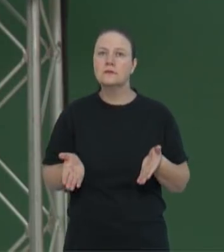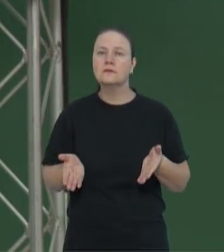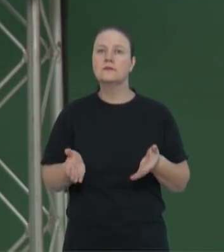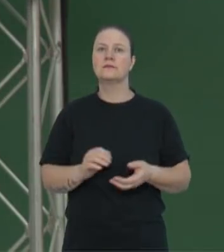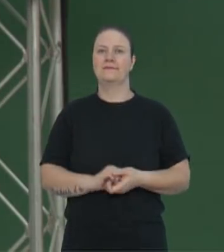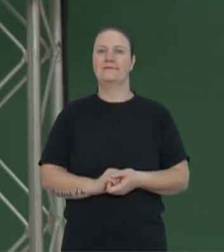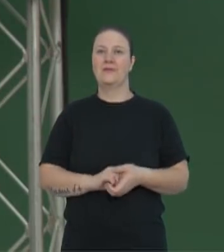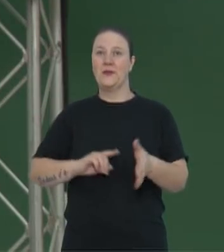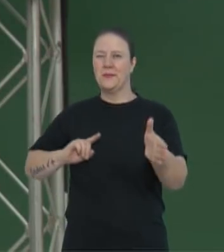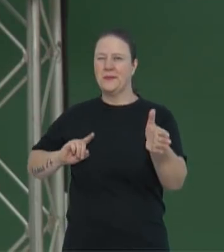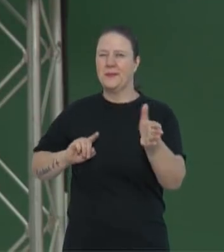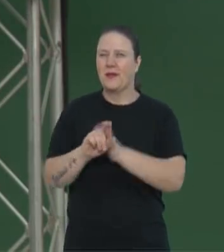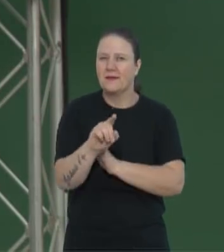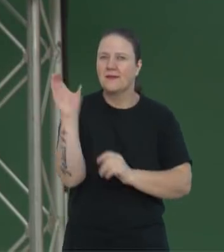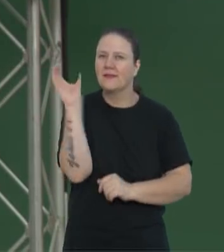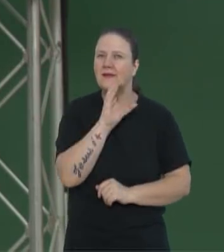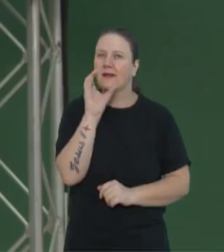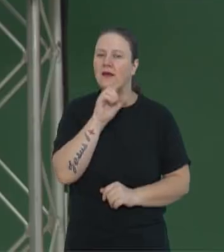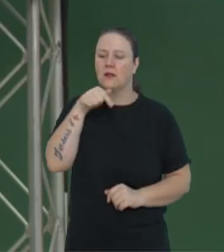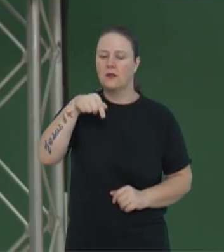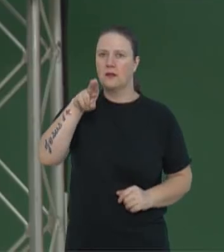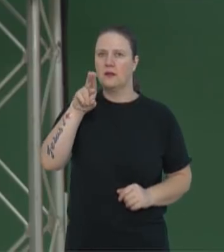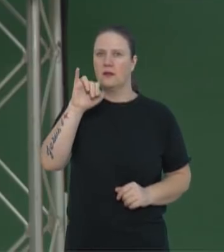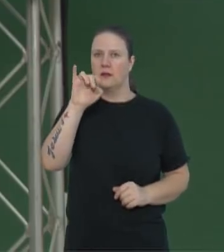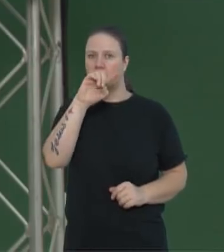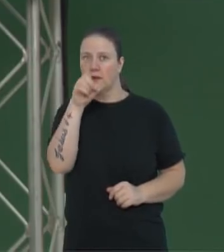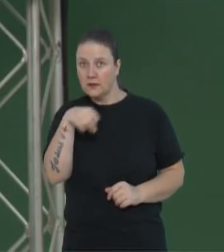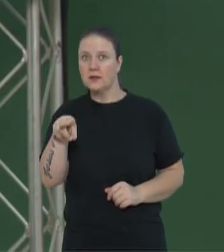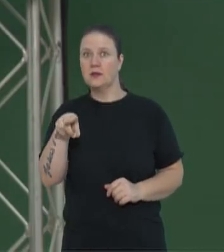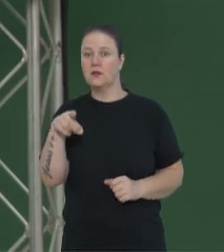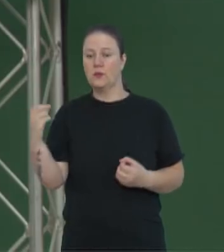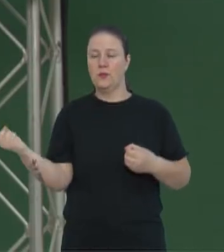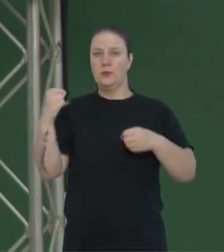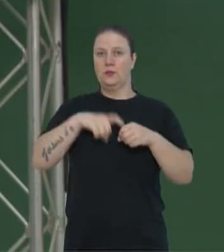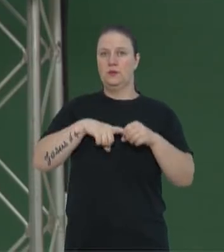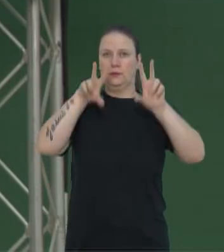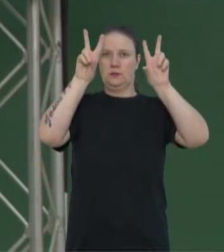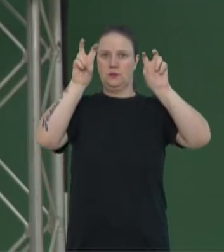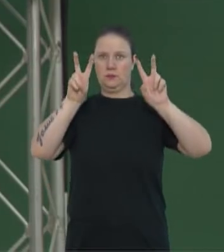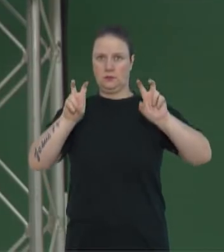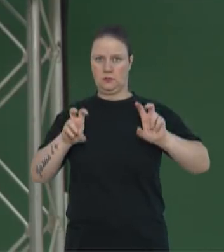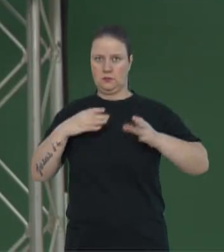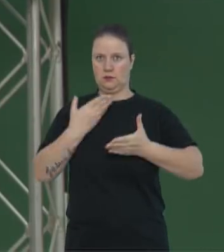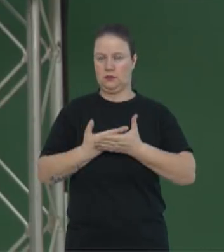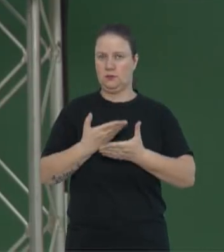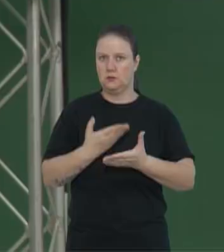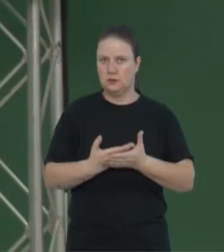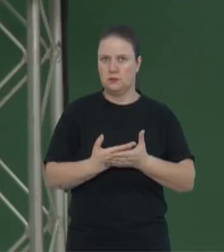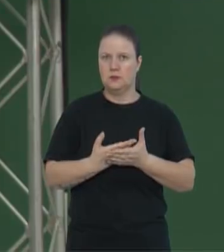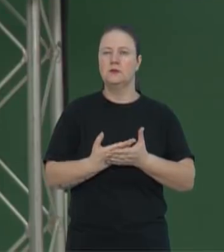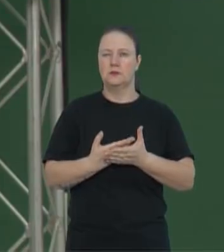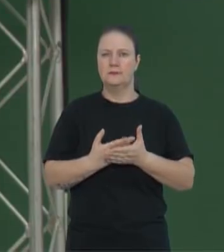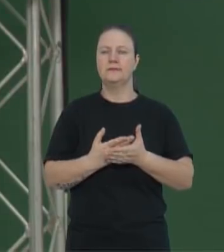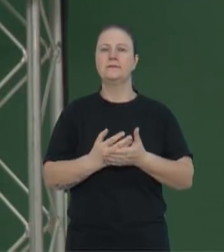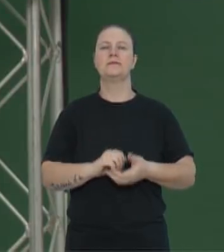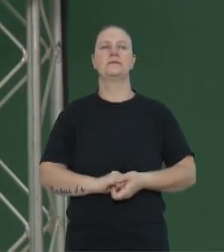A gente vai para o nosso quiz agora, né? E eu vou retomando com vocês alguns assuntos da aula, conforme as